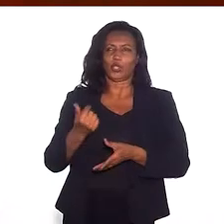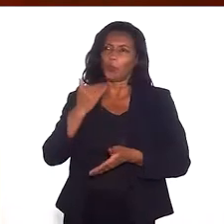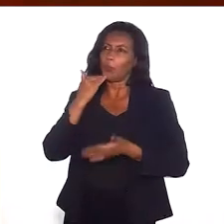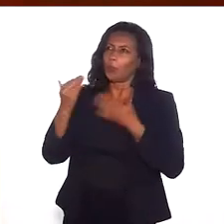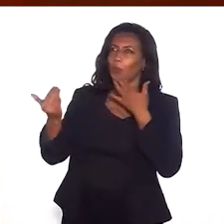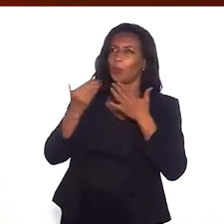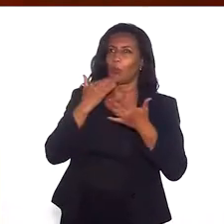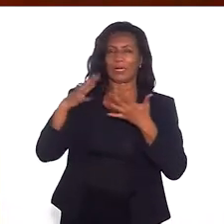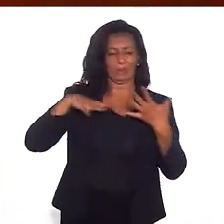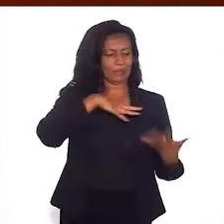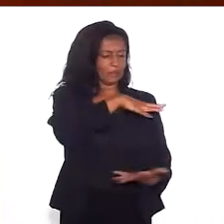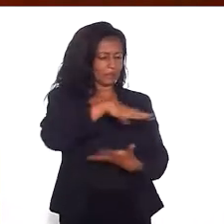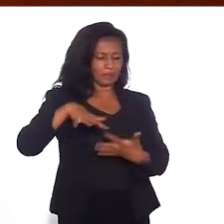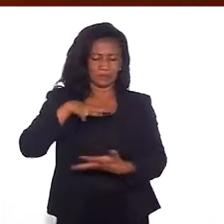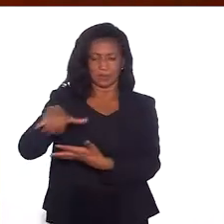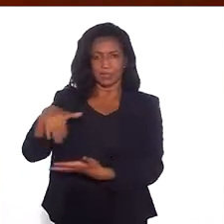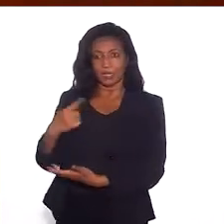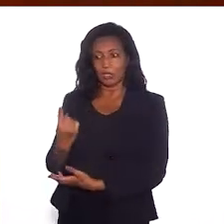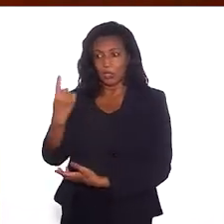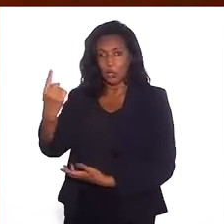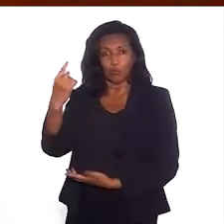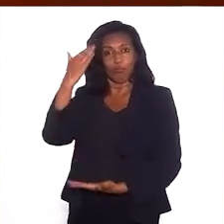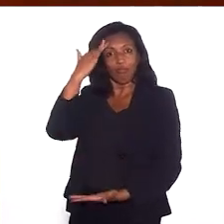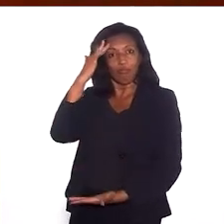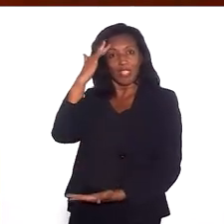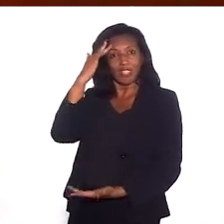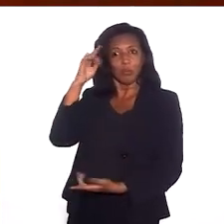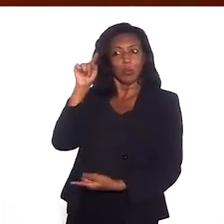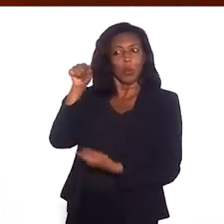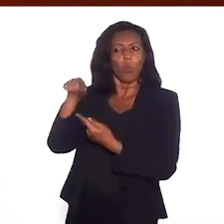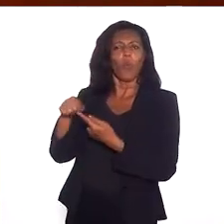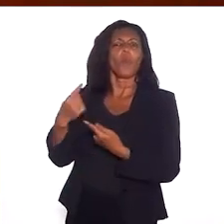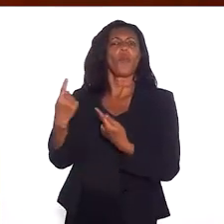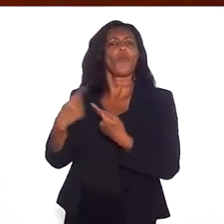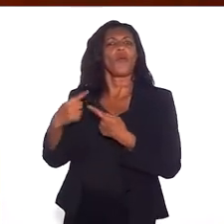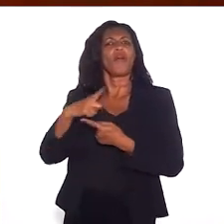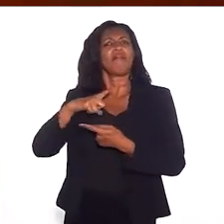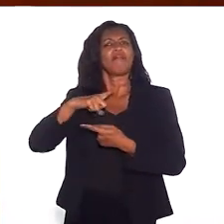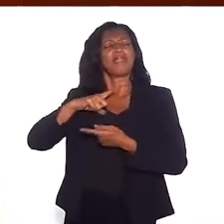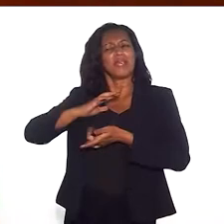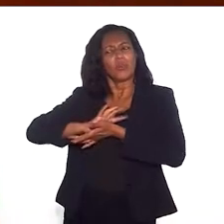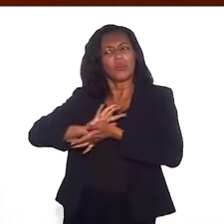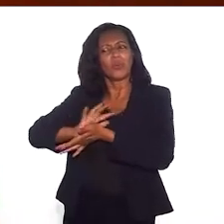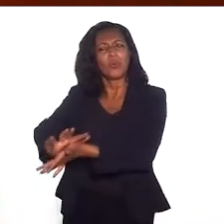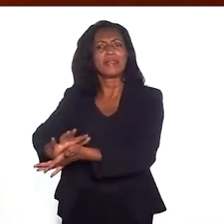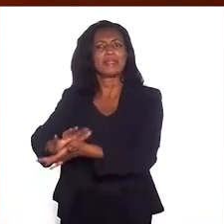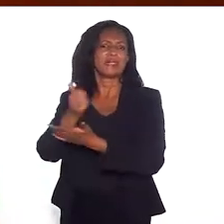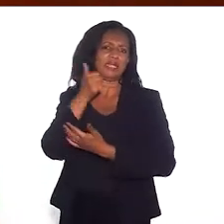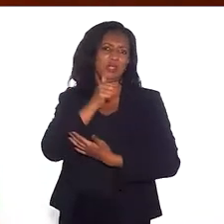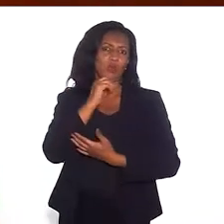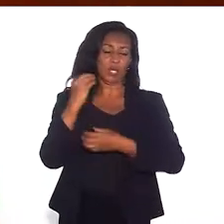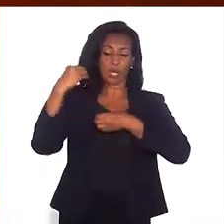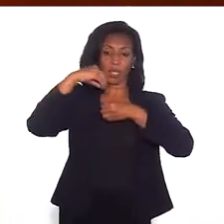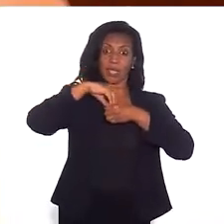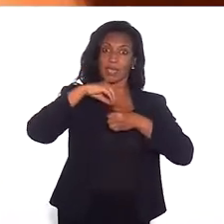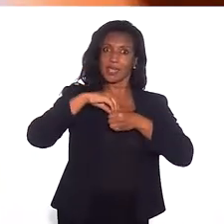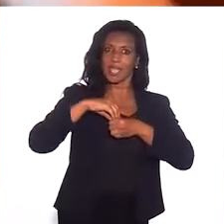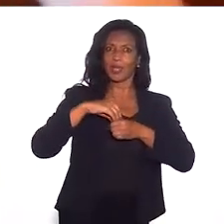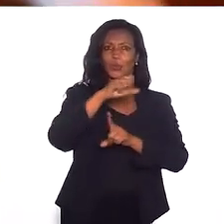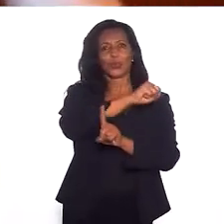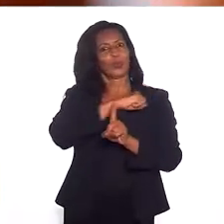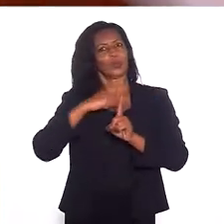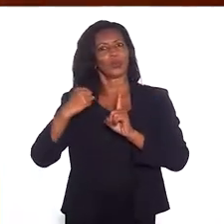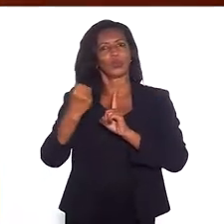de reivindicações são feitas a partir de um entendimento do porquê existe a opressão das mulheres, né,